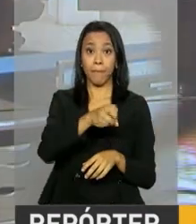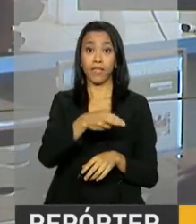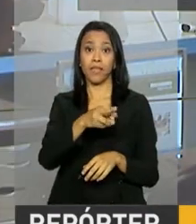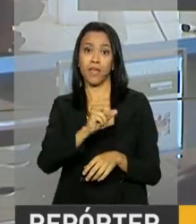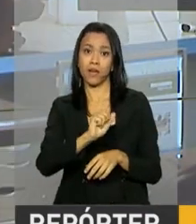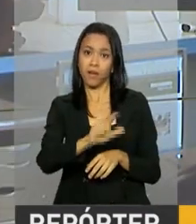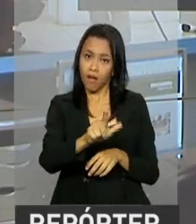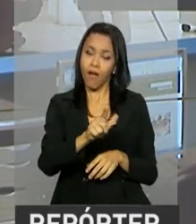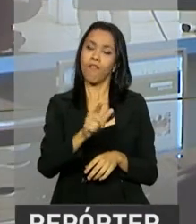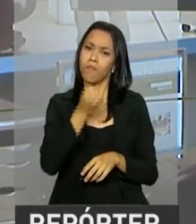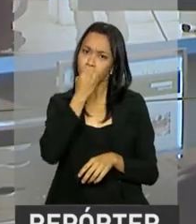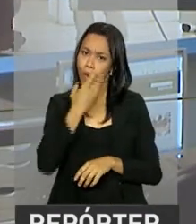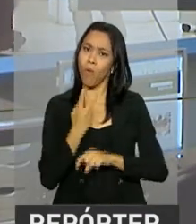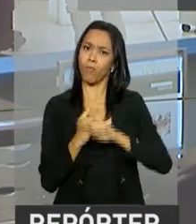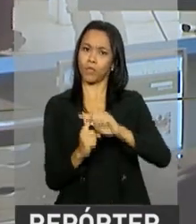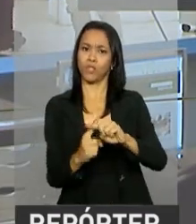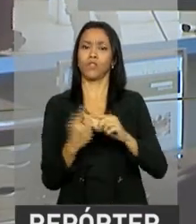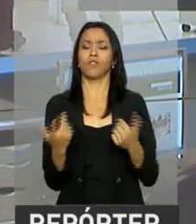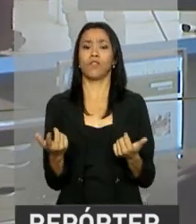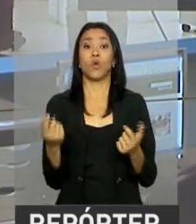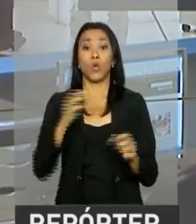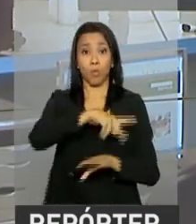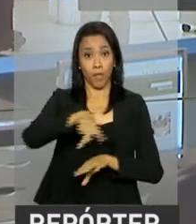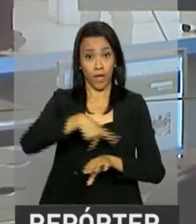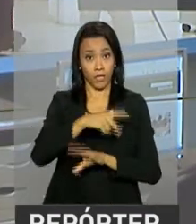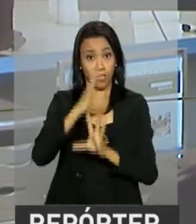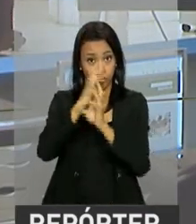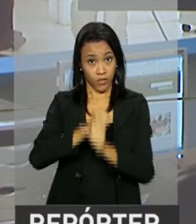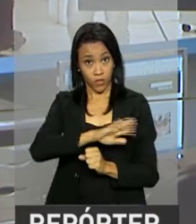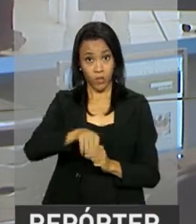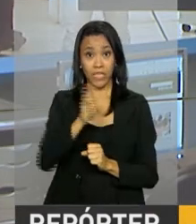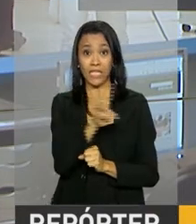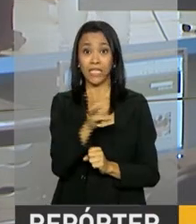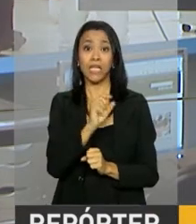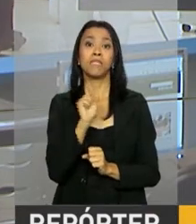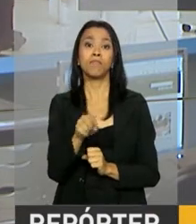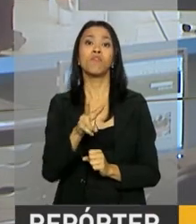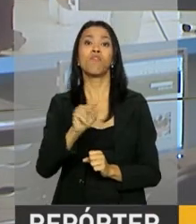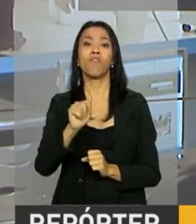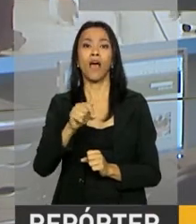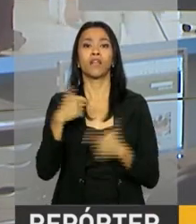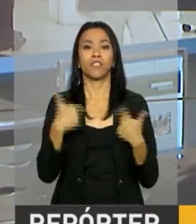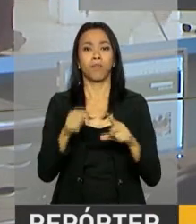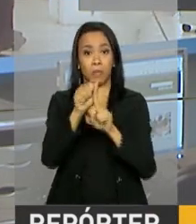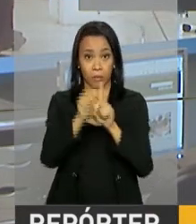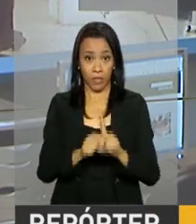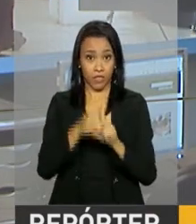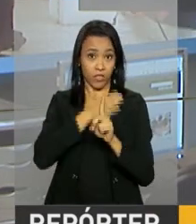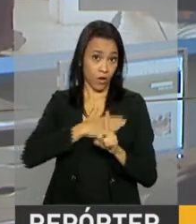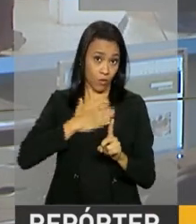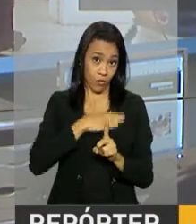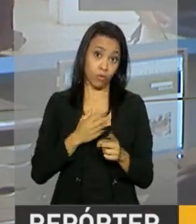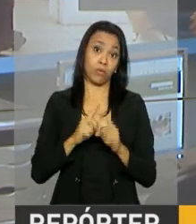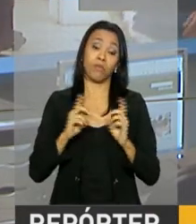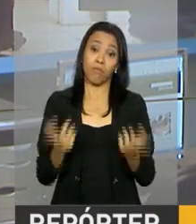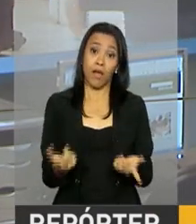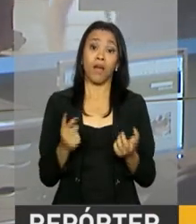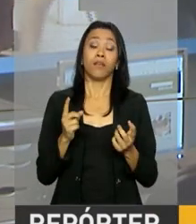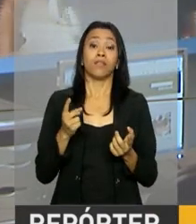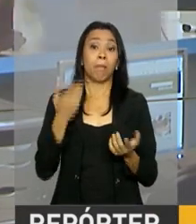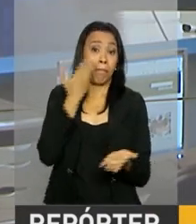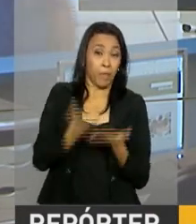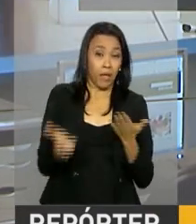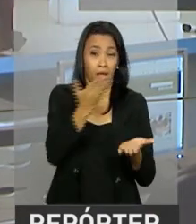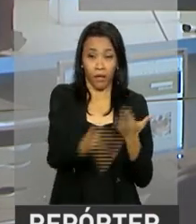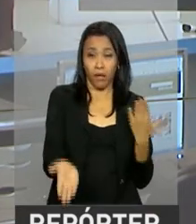saldo positivo. No geral, o país fechou mais 33 mil vagas de trabalho em agosto. No entanto, a trajetória da perda